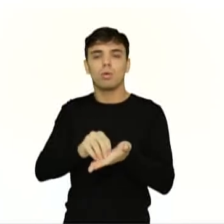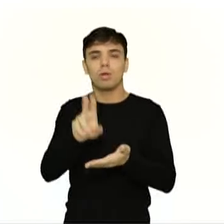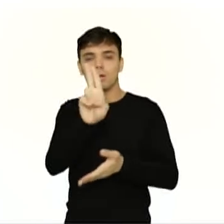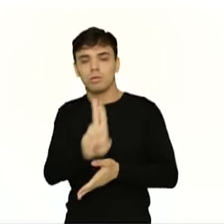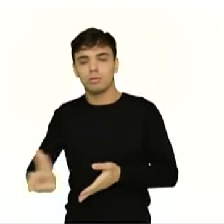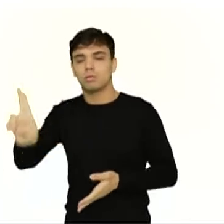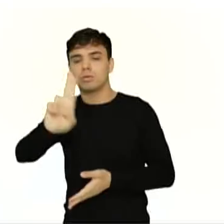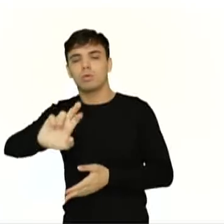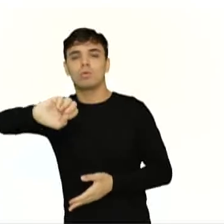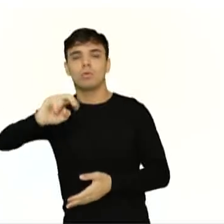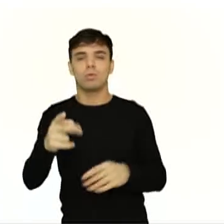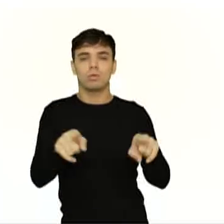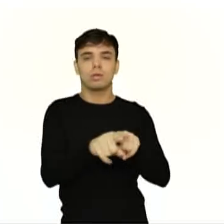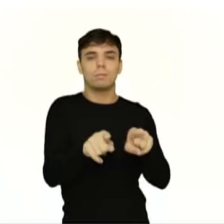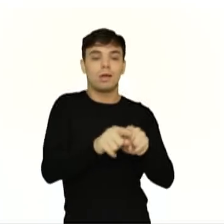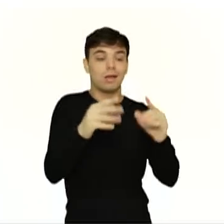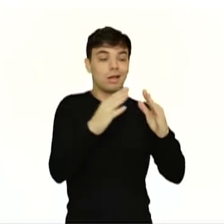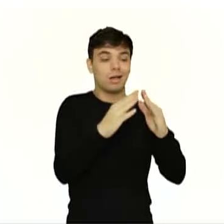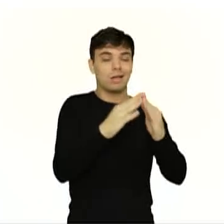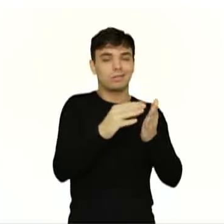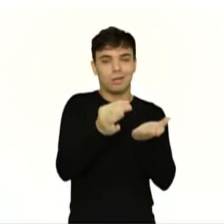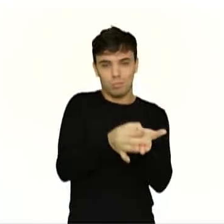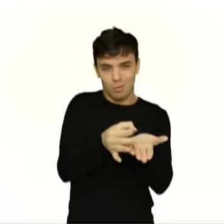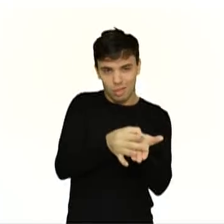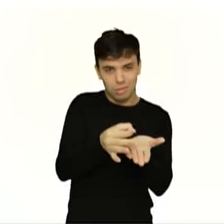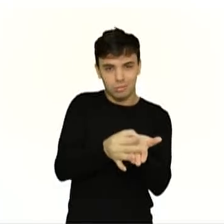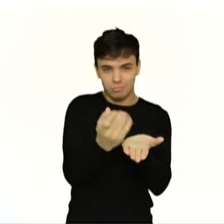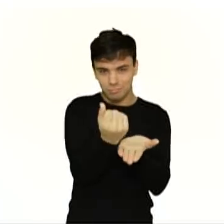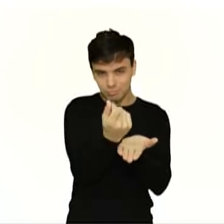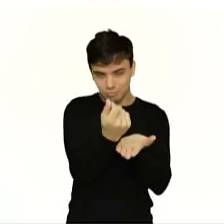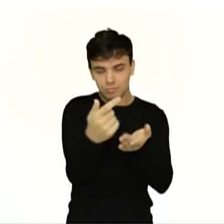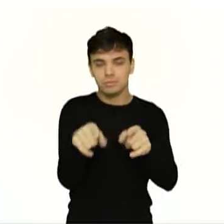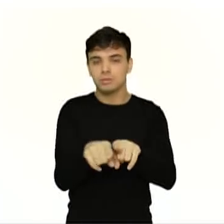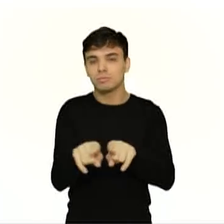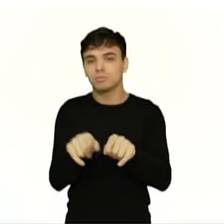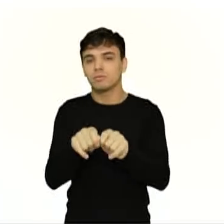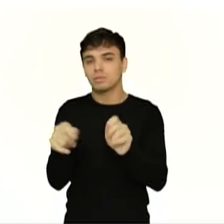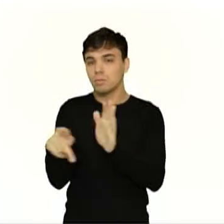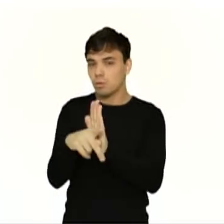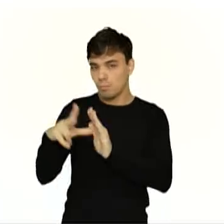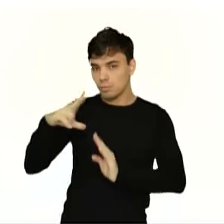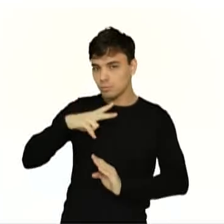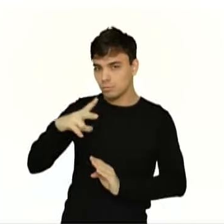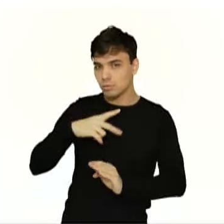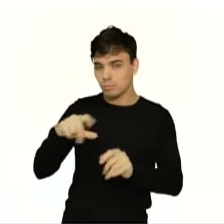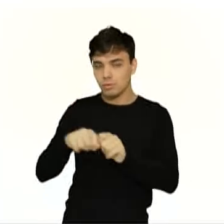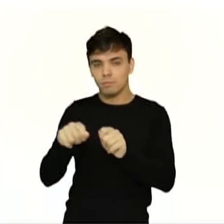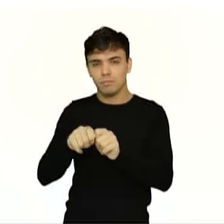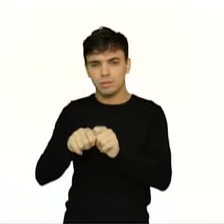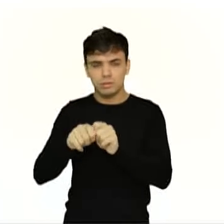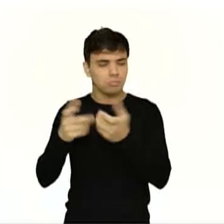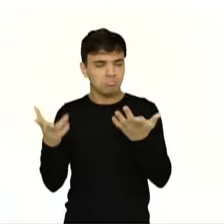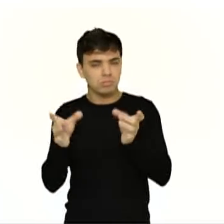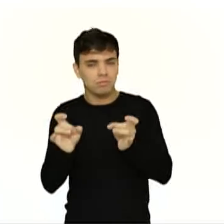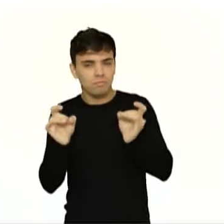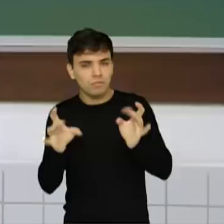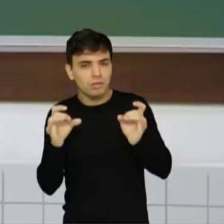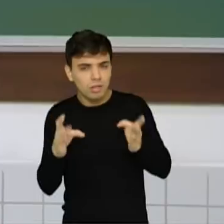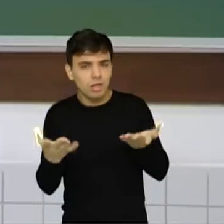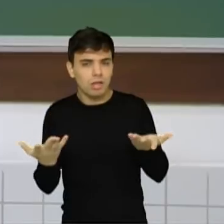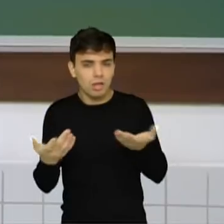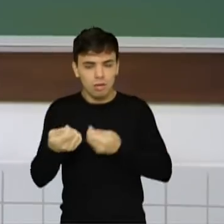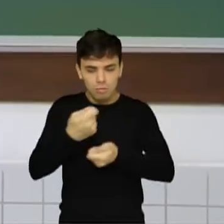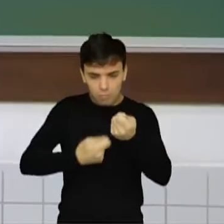da moeda para eles cunharem suas próprias moedas. Além disso, incentivavam a construção de manufaturas, isso é, melhorar